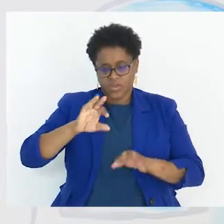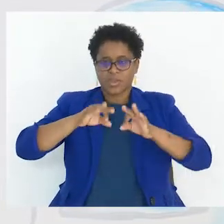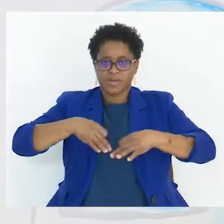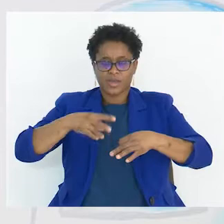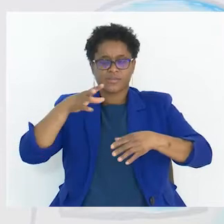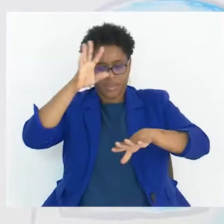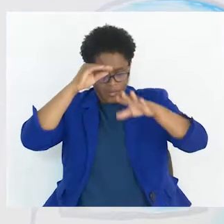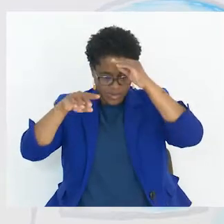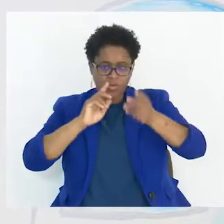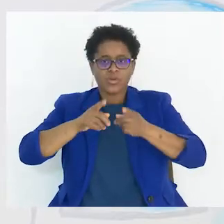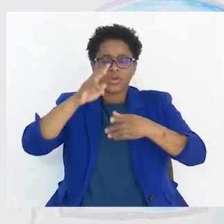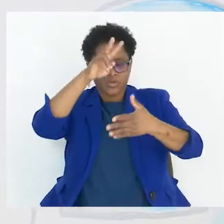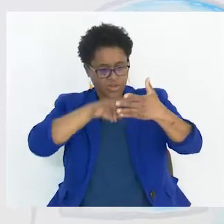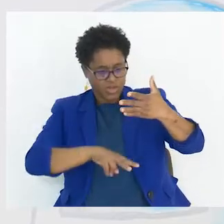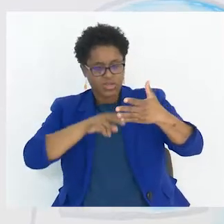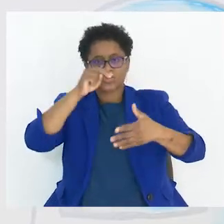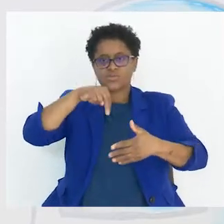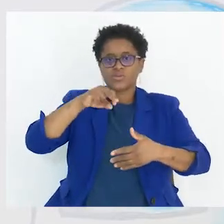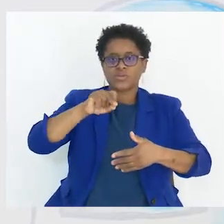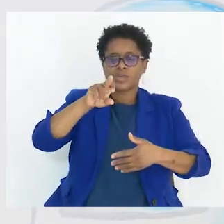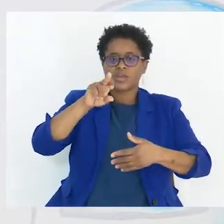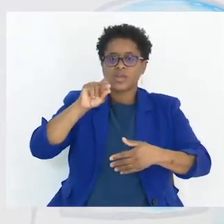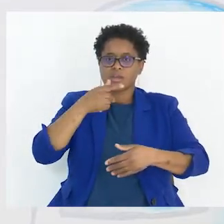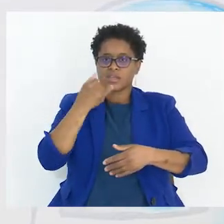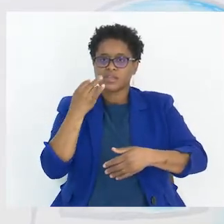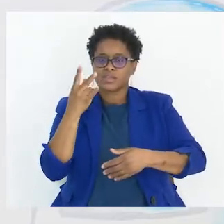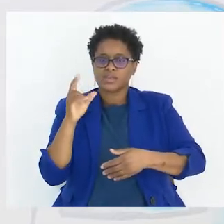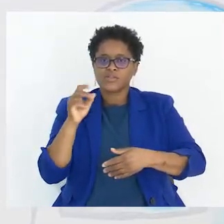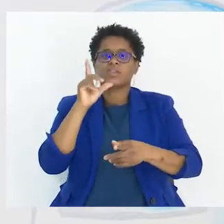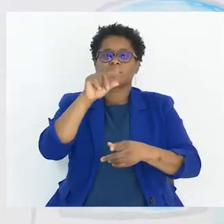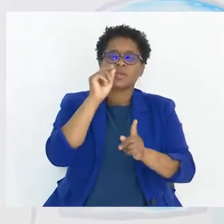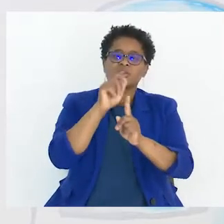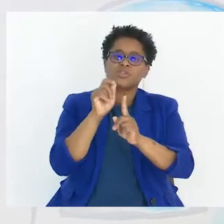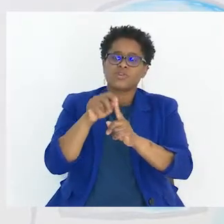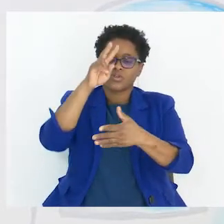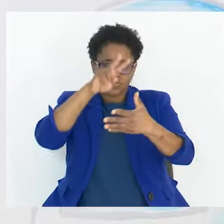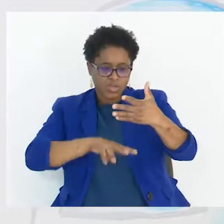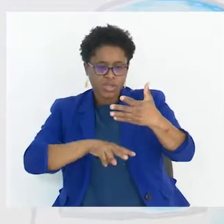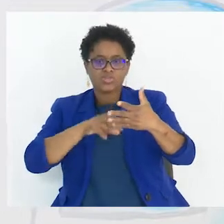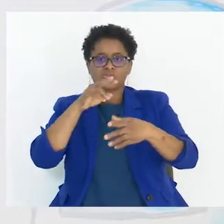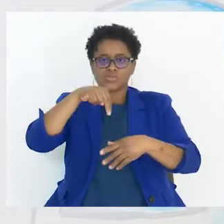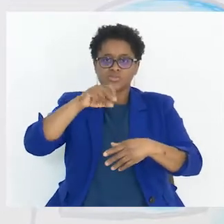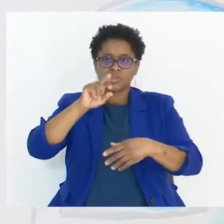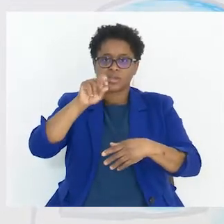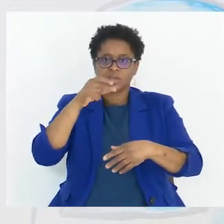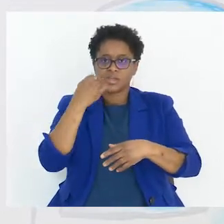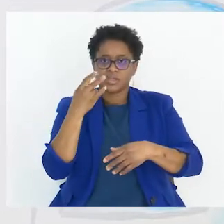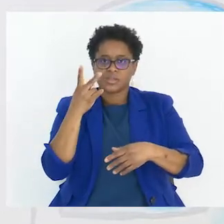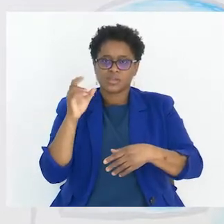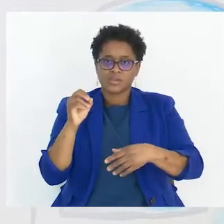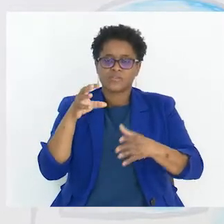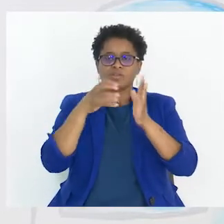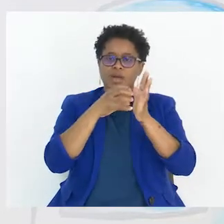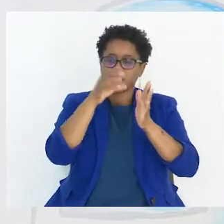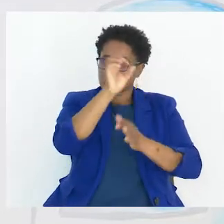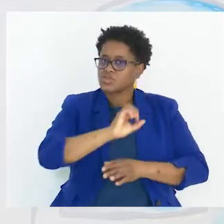acabamos de aprender o que é um texto narrativo e de identificar num texto narrativo as suas marcas. Não é isso que